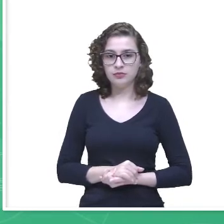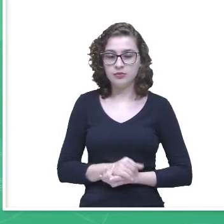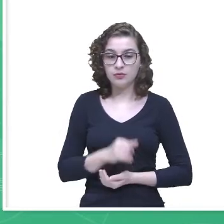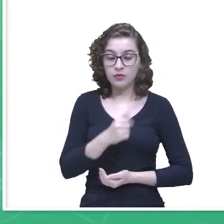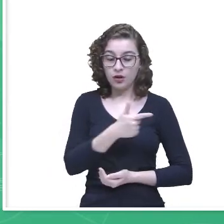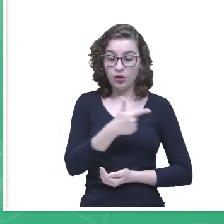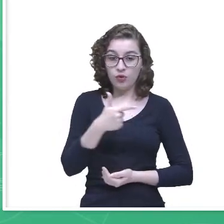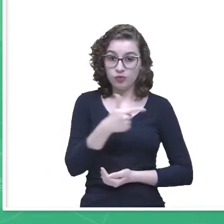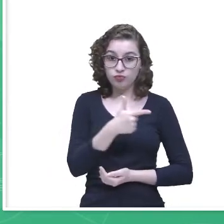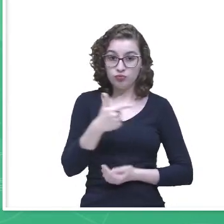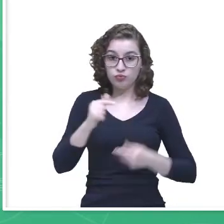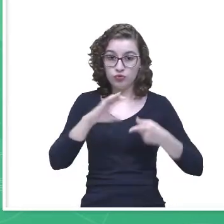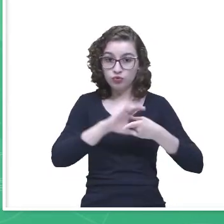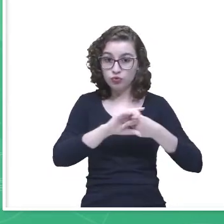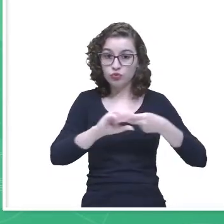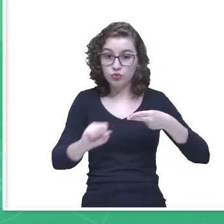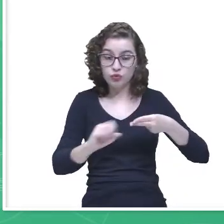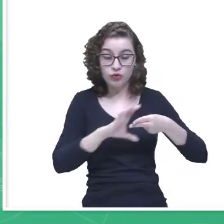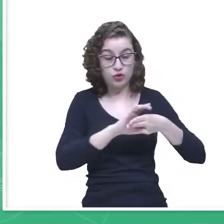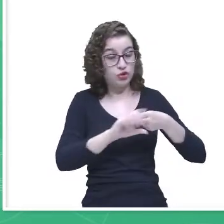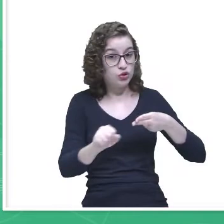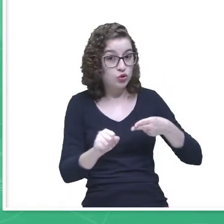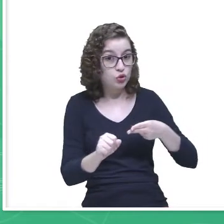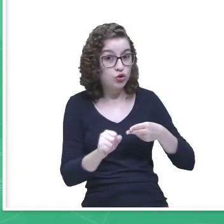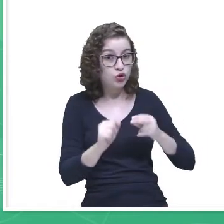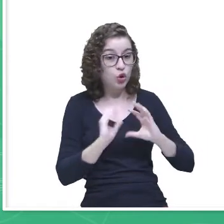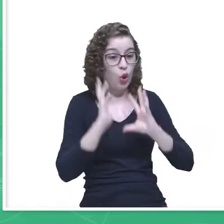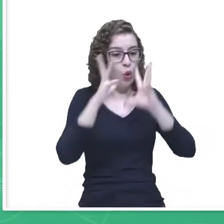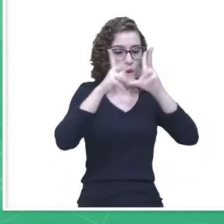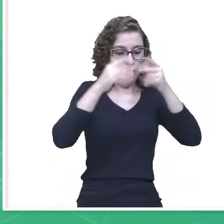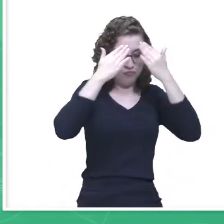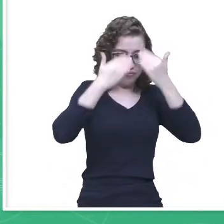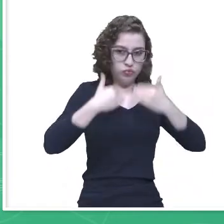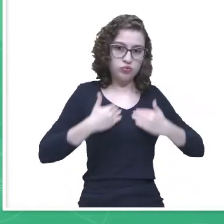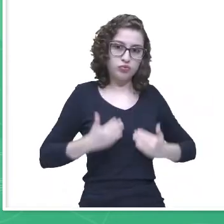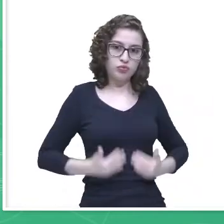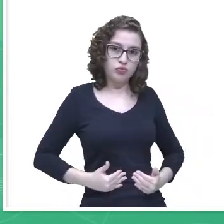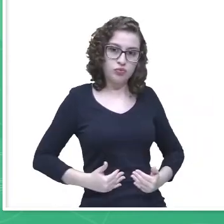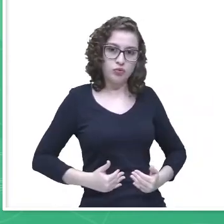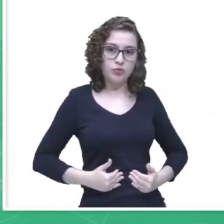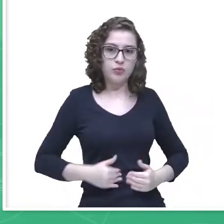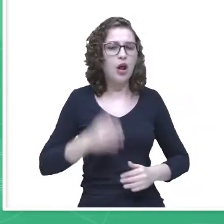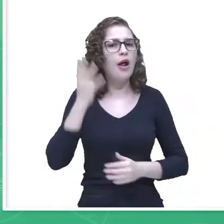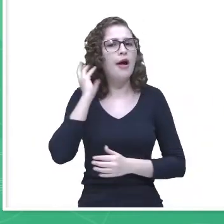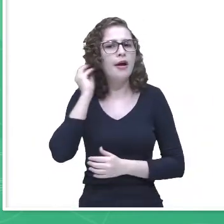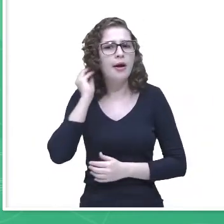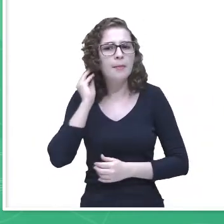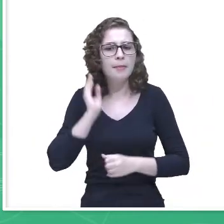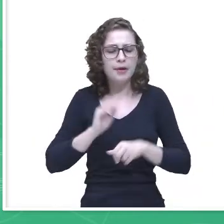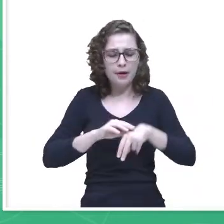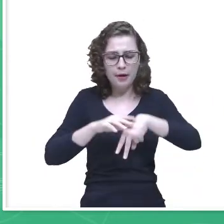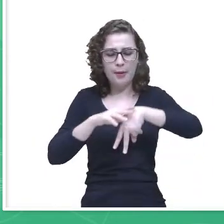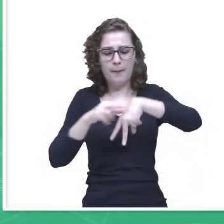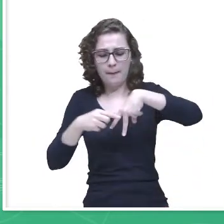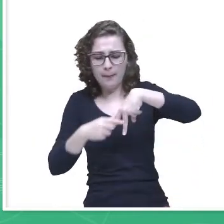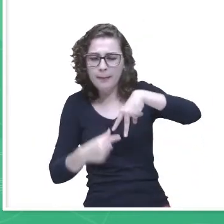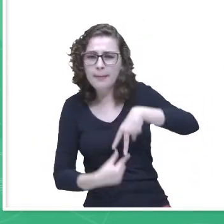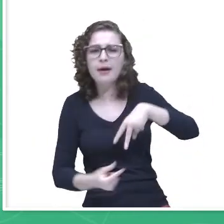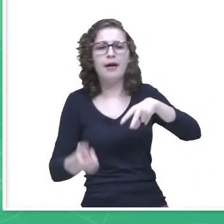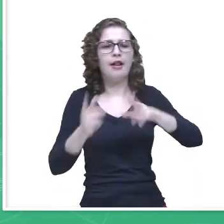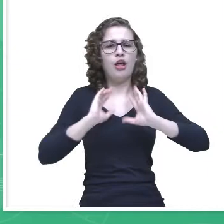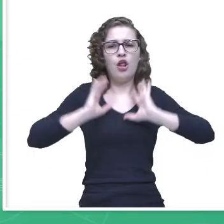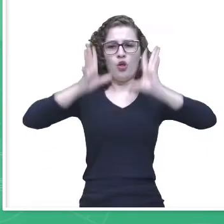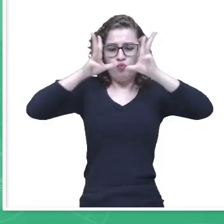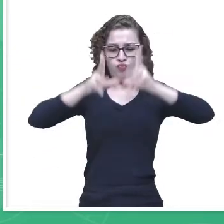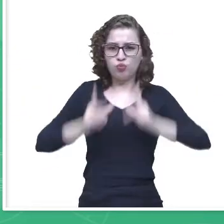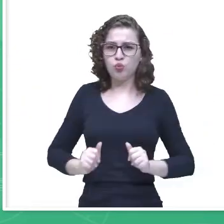que vão formar todo o nosso corpo. Todo o nosso corpo, cabelo, pé, perna, cabeça, tudo.